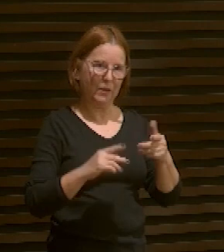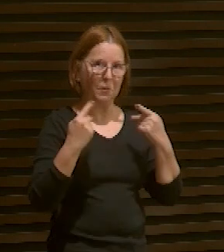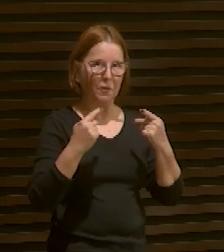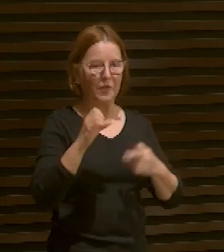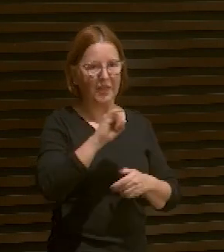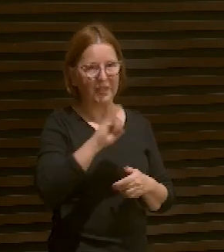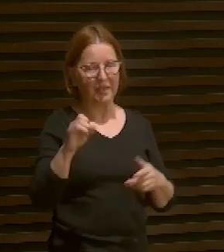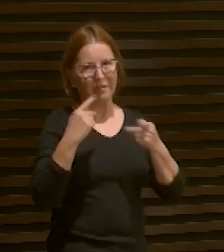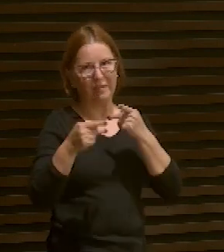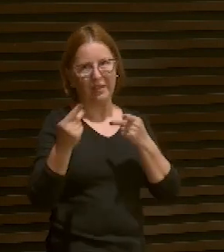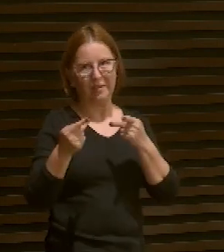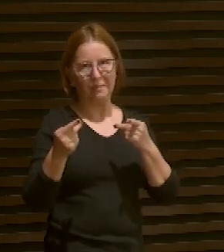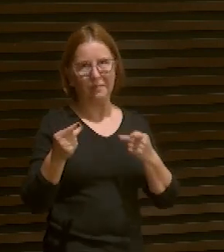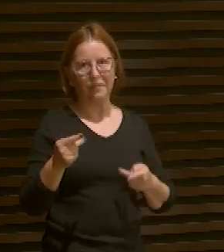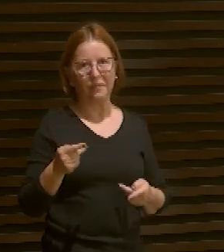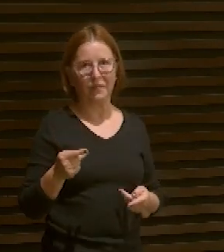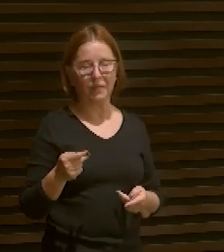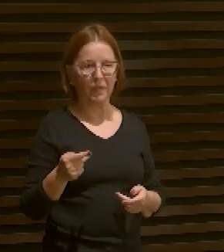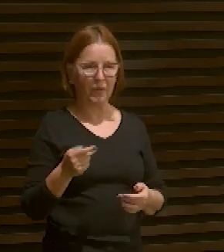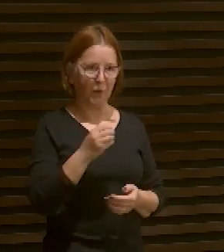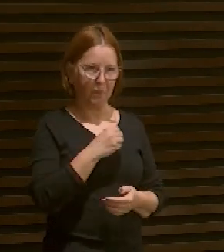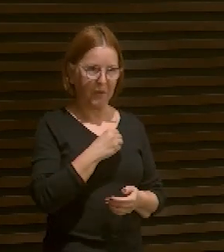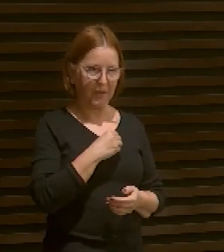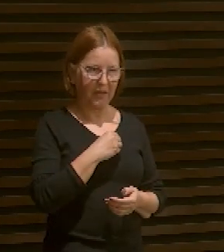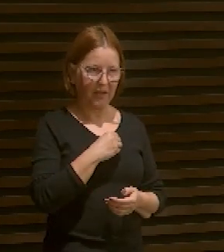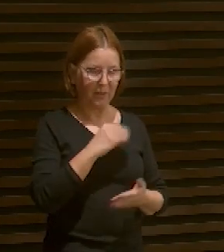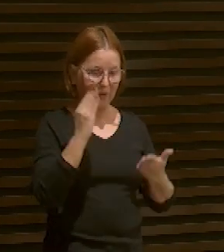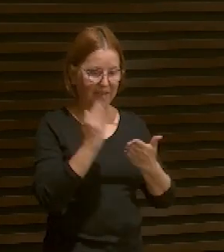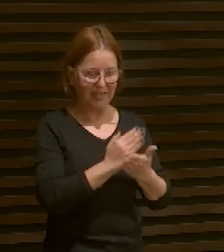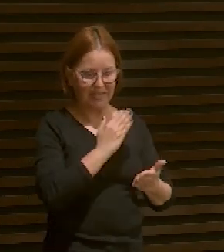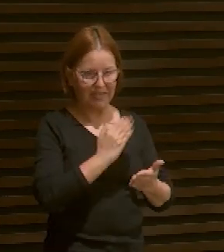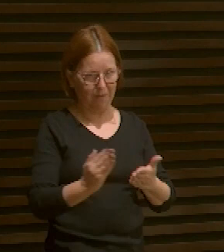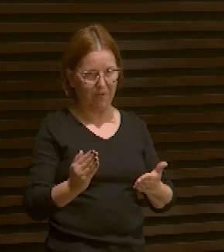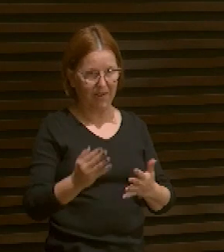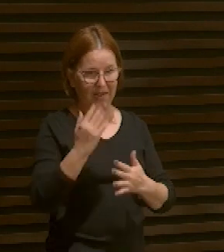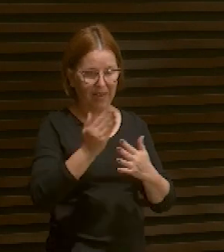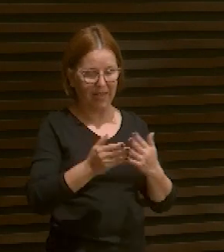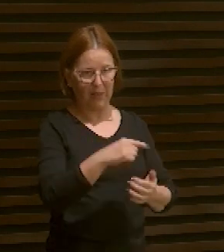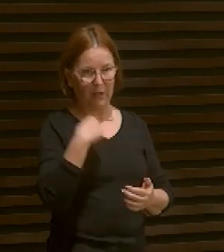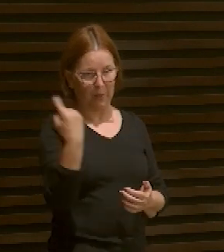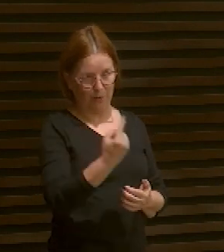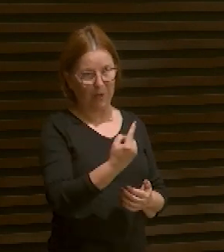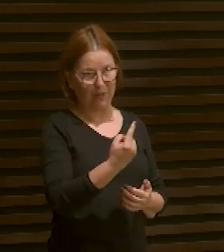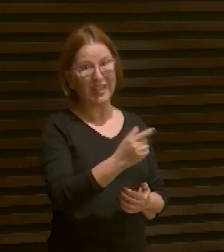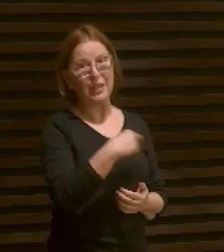diz que o pecado faz separação entre nós e o nosso